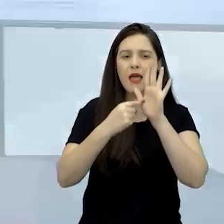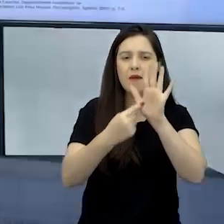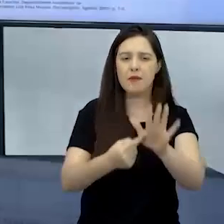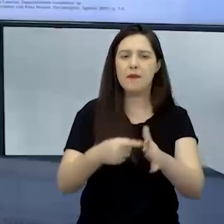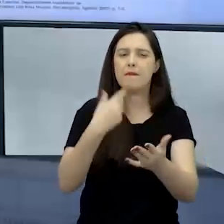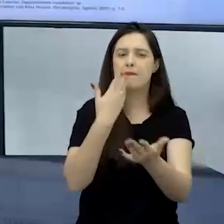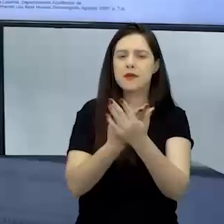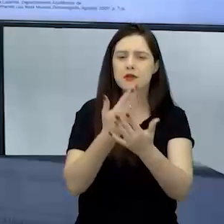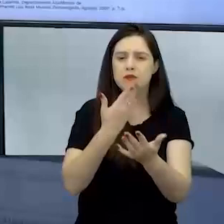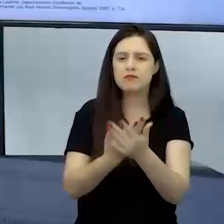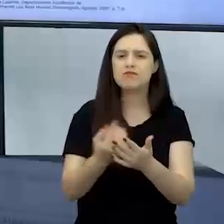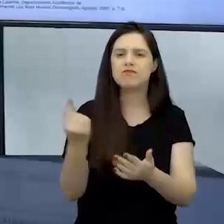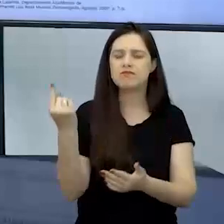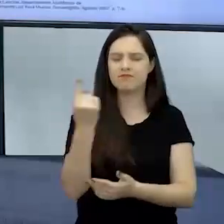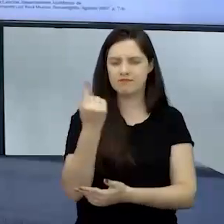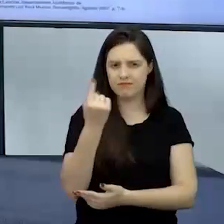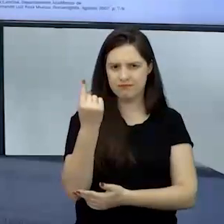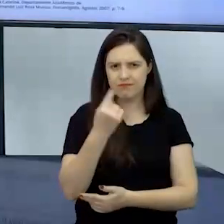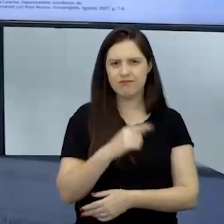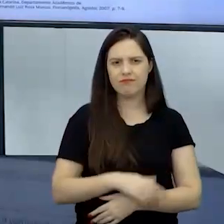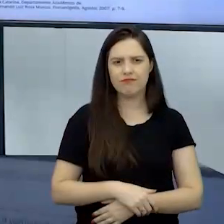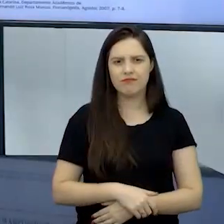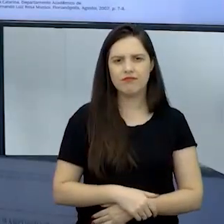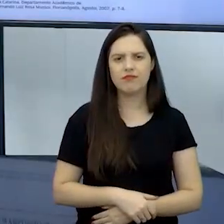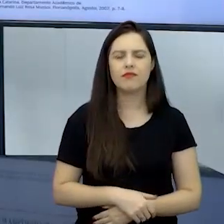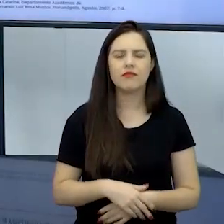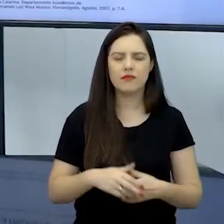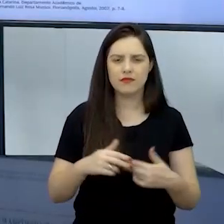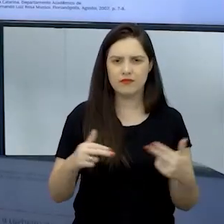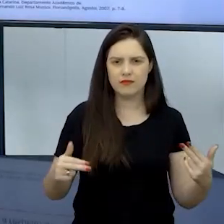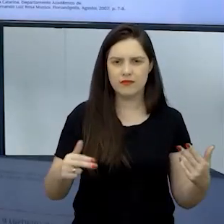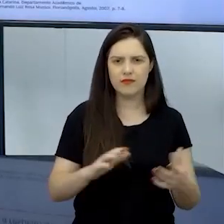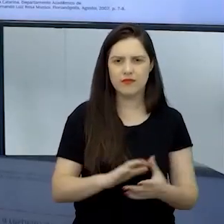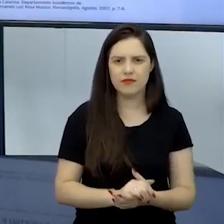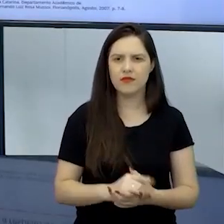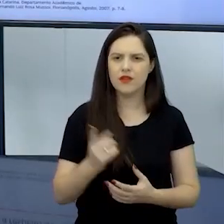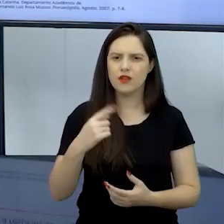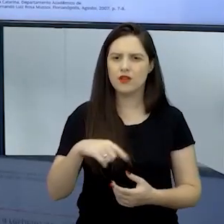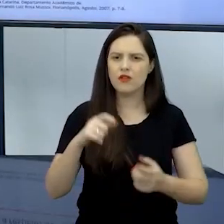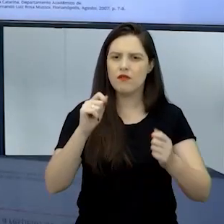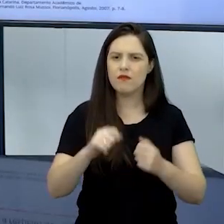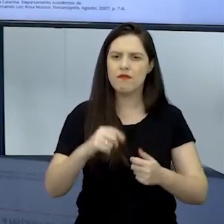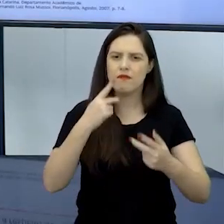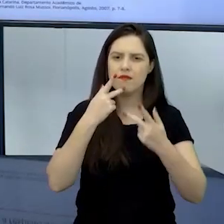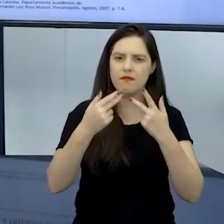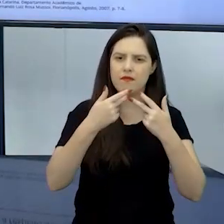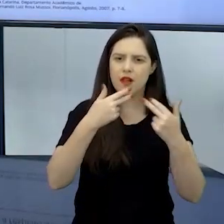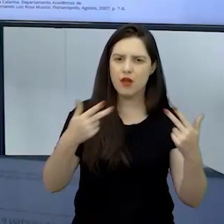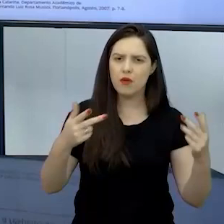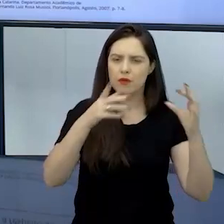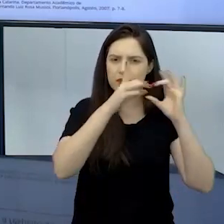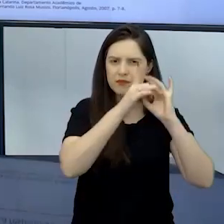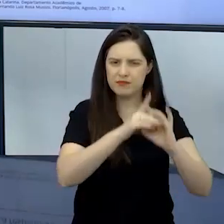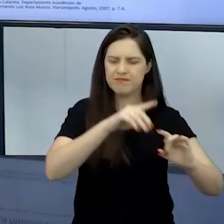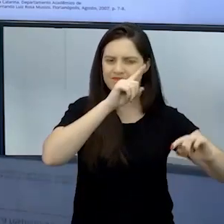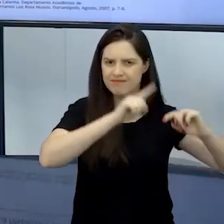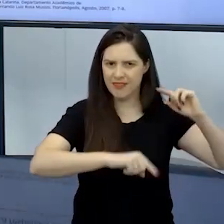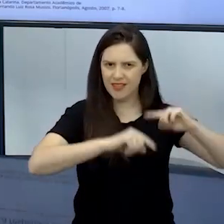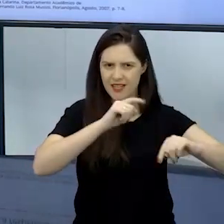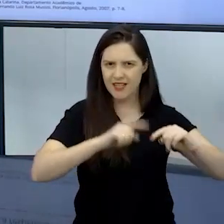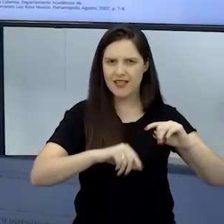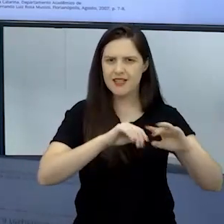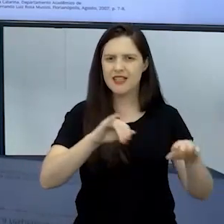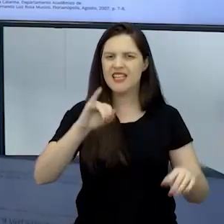pessoal? Aí, só para a gente ter uma noção do que é o magnetismo, né? No caso, e aí você fala um pouquinho da associação de alguns materiais. Tem